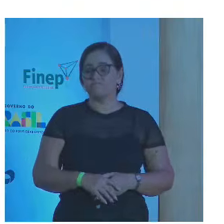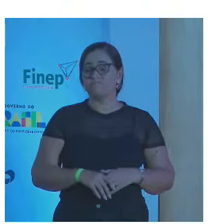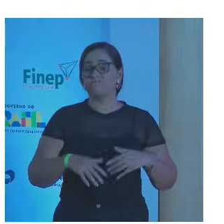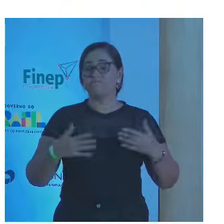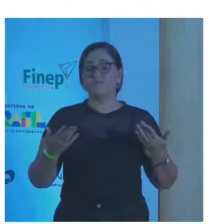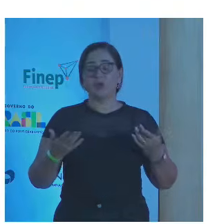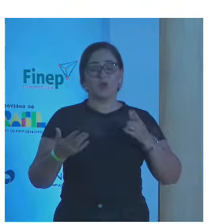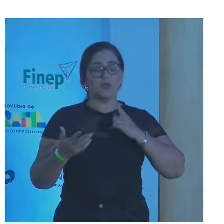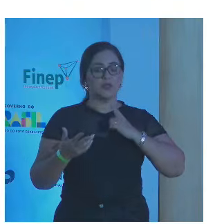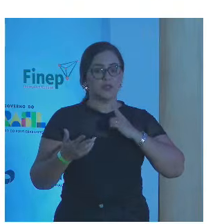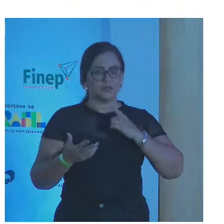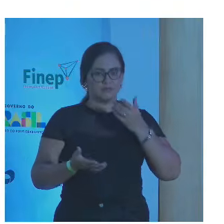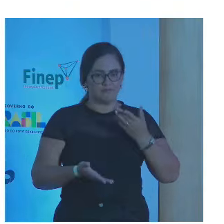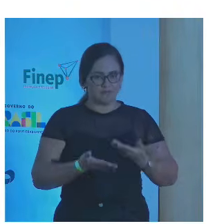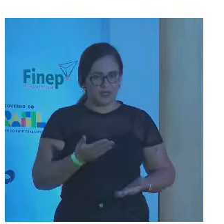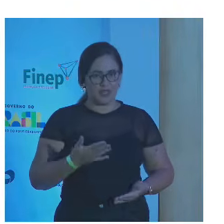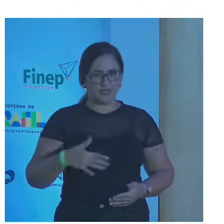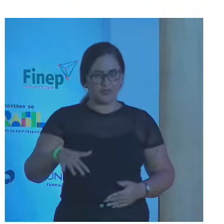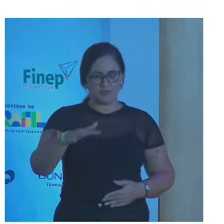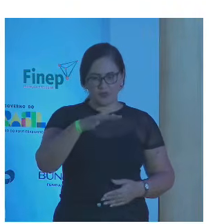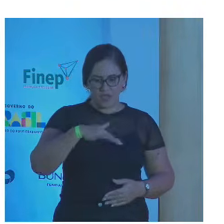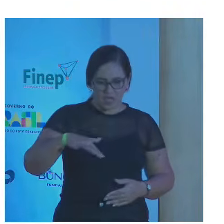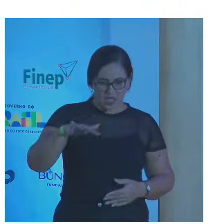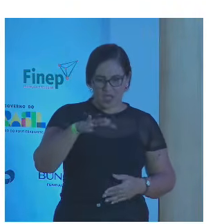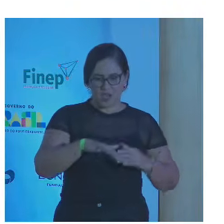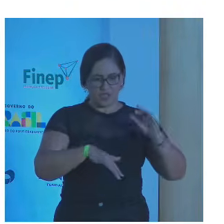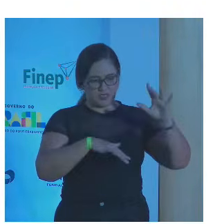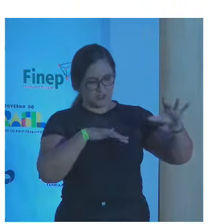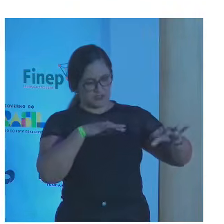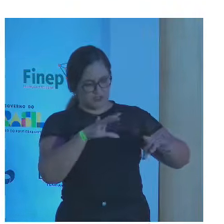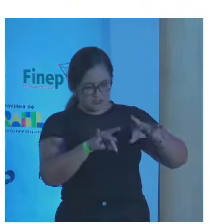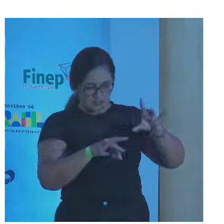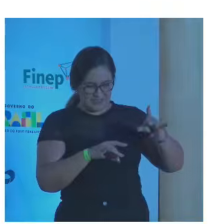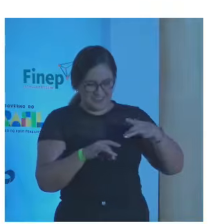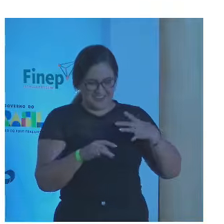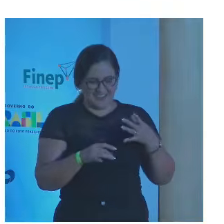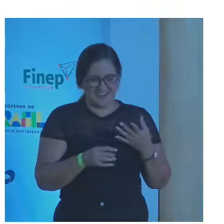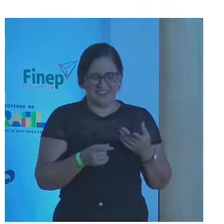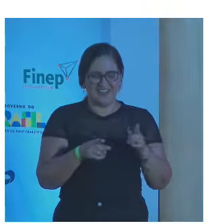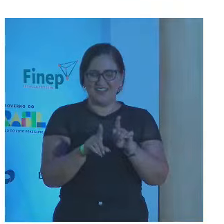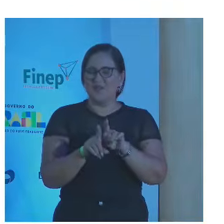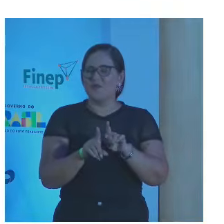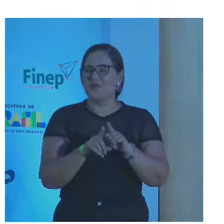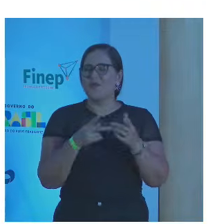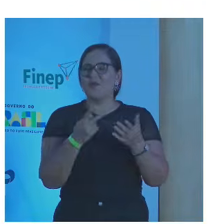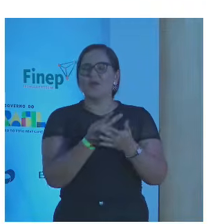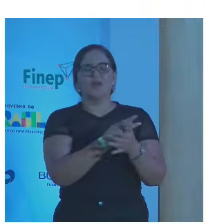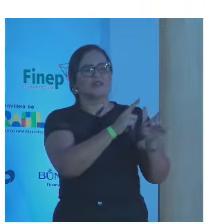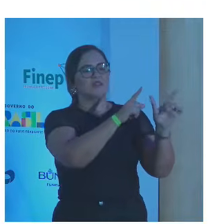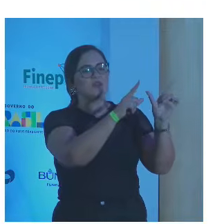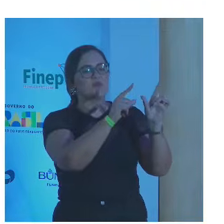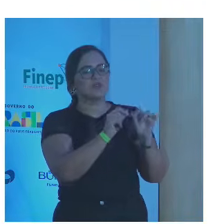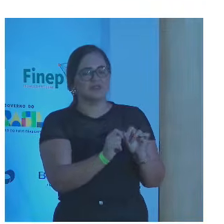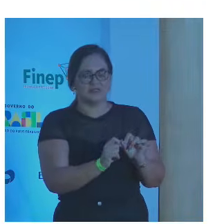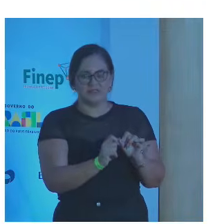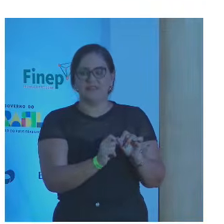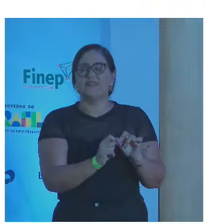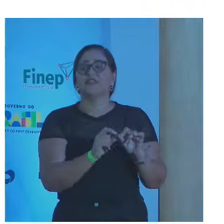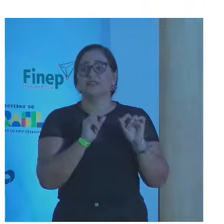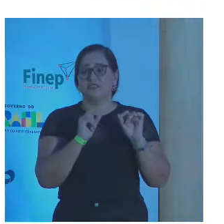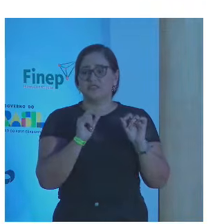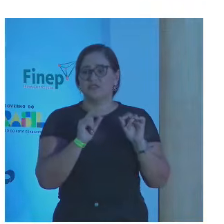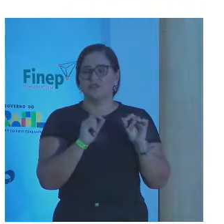Então, tem um prognóstico de perda de áreas de manguezais, perda de áreas de recifes mesofóticos também, por uma diminuição do suprimento